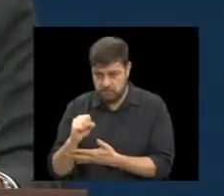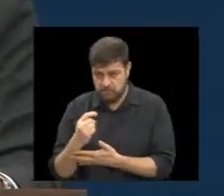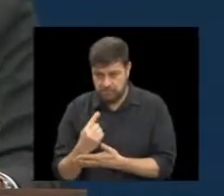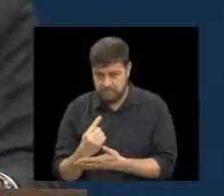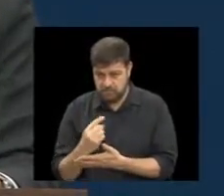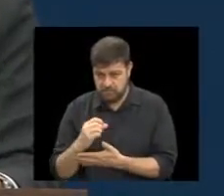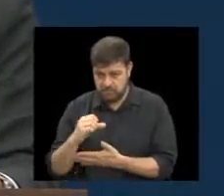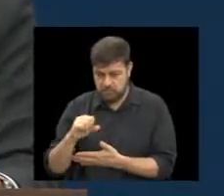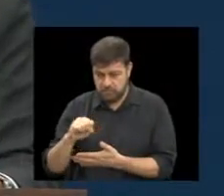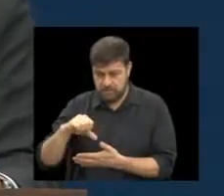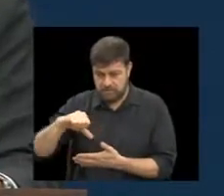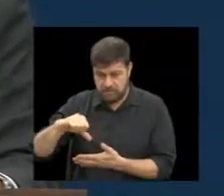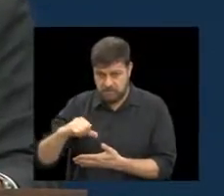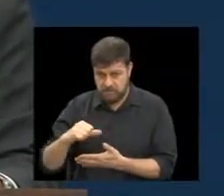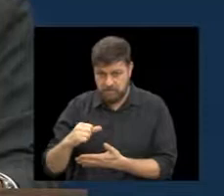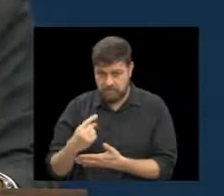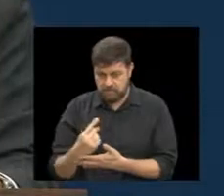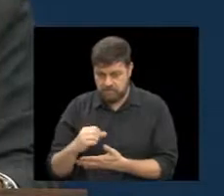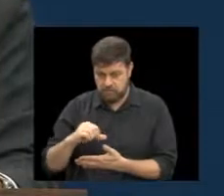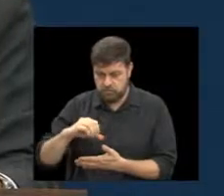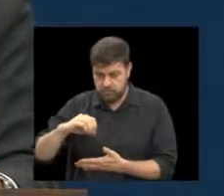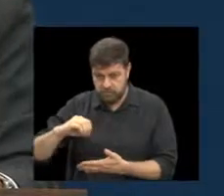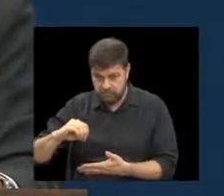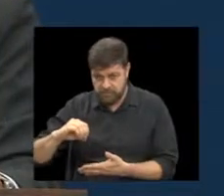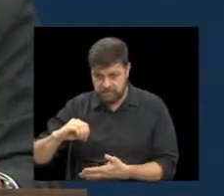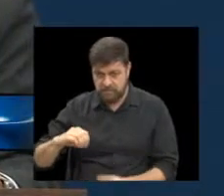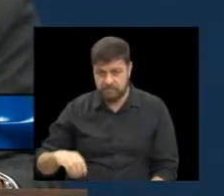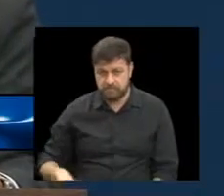190, todas do volume 6,